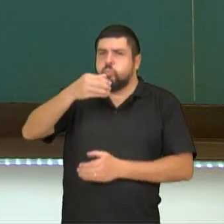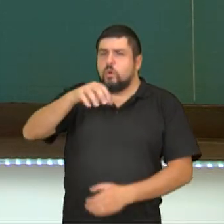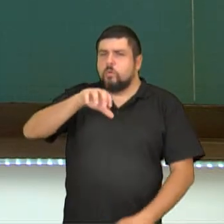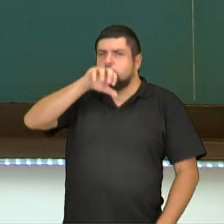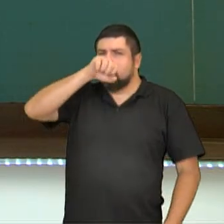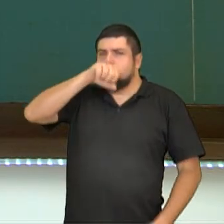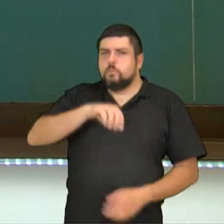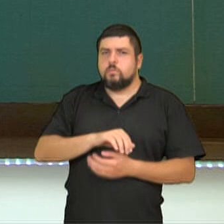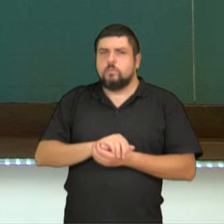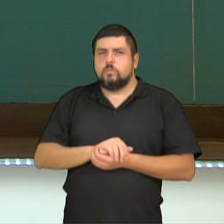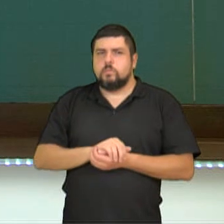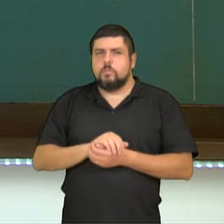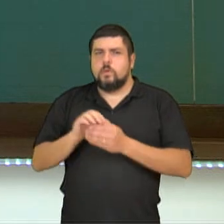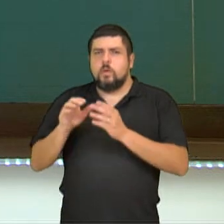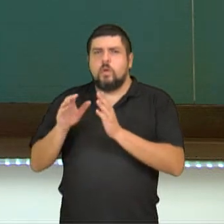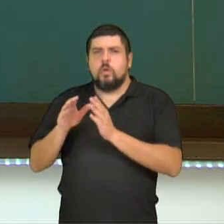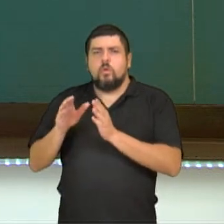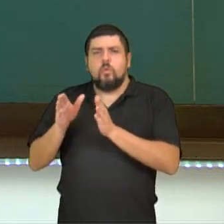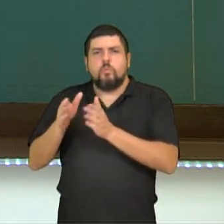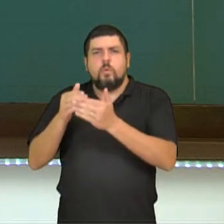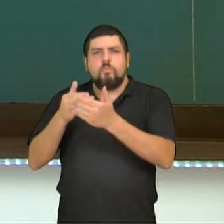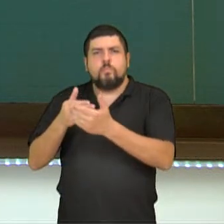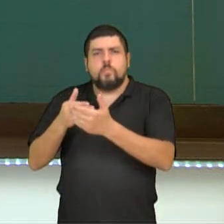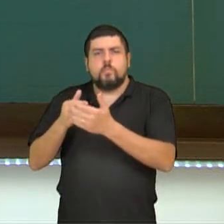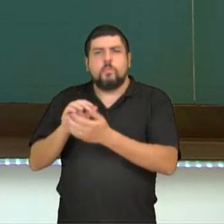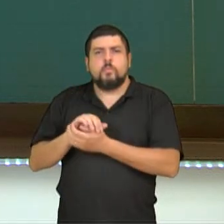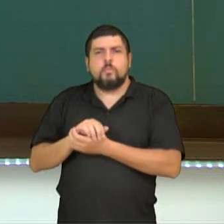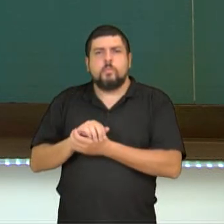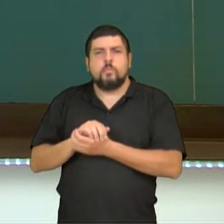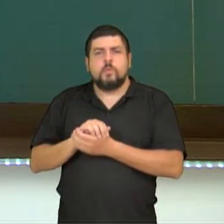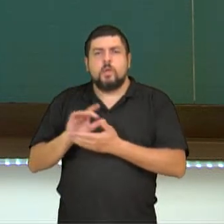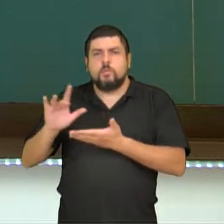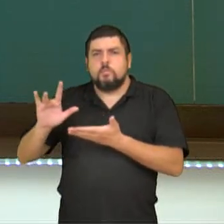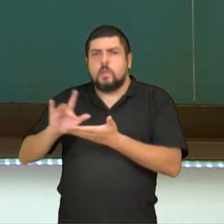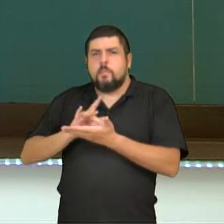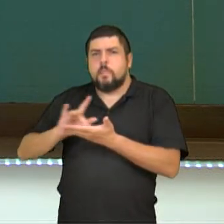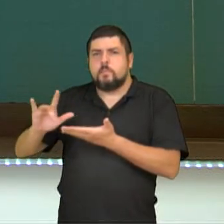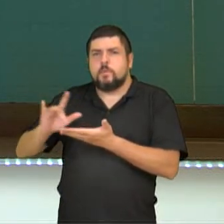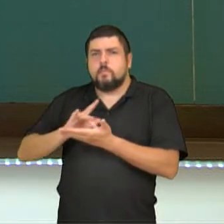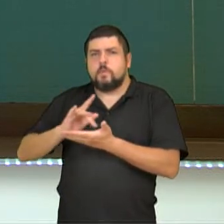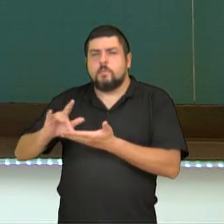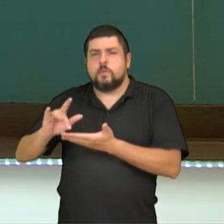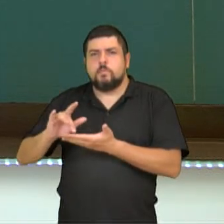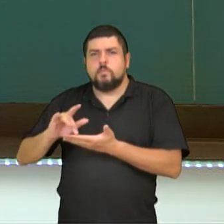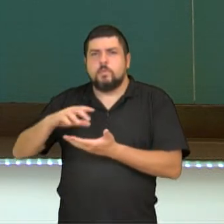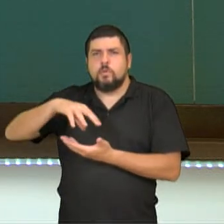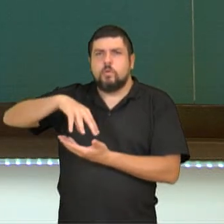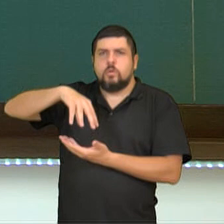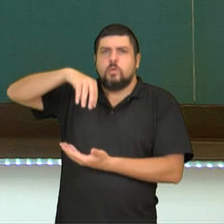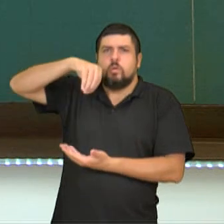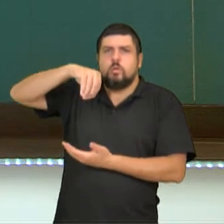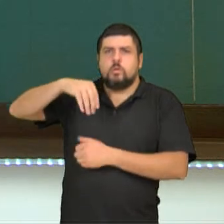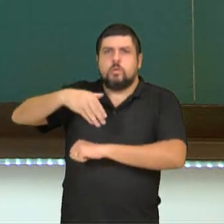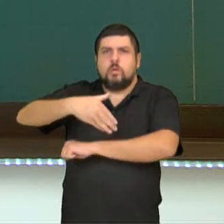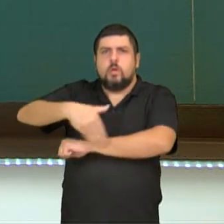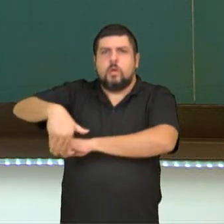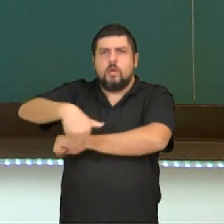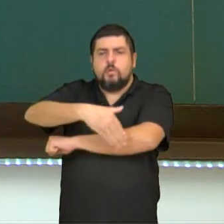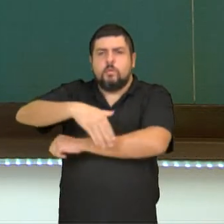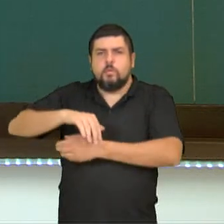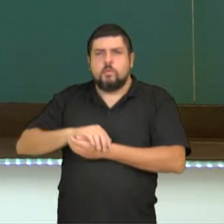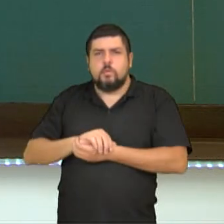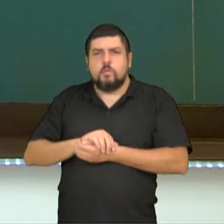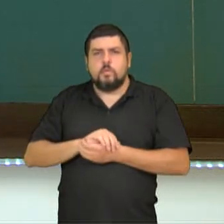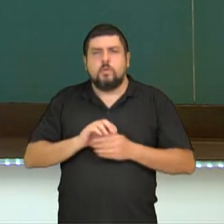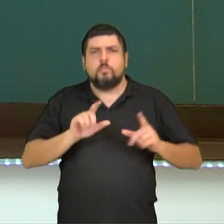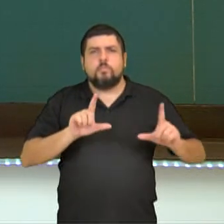cubo? A tela de um tablet? Os cones da rua? E o quadro da sala de aula? Quais